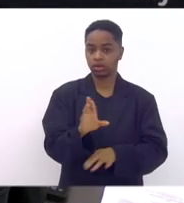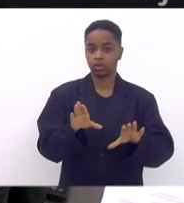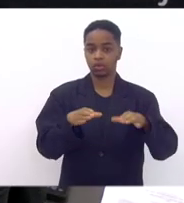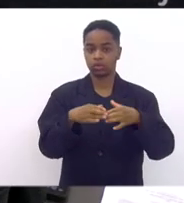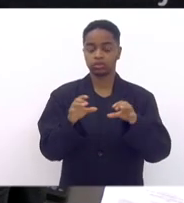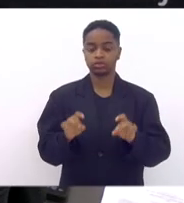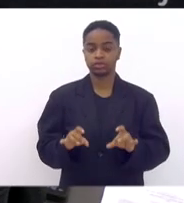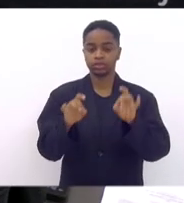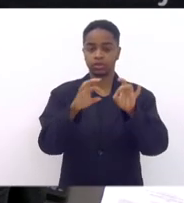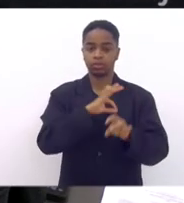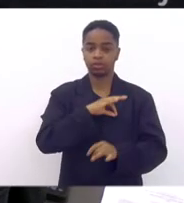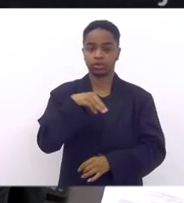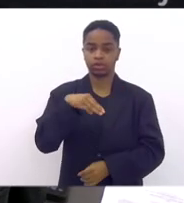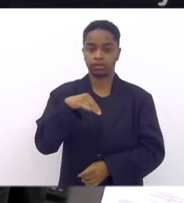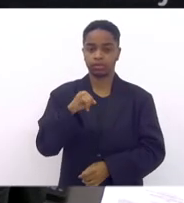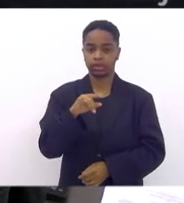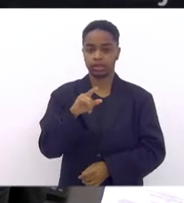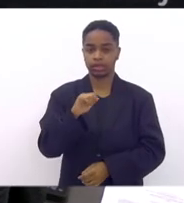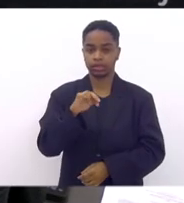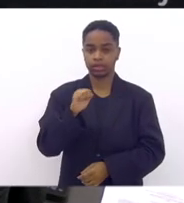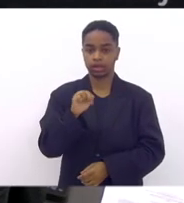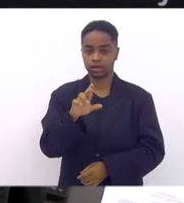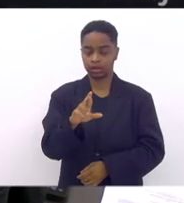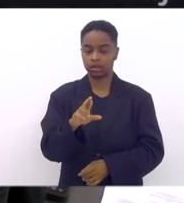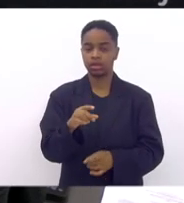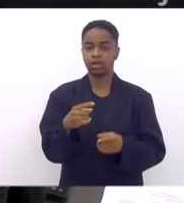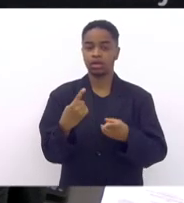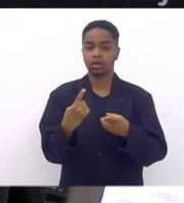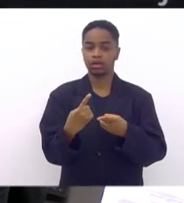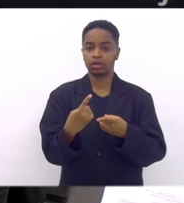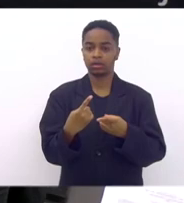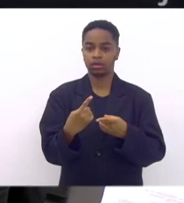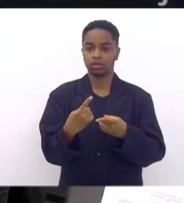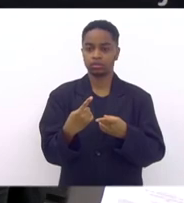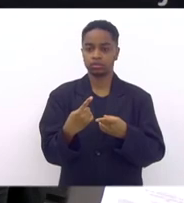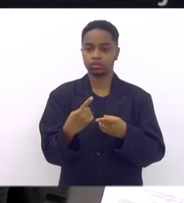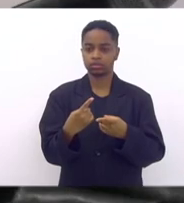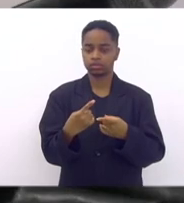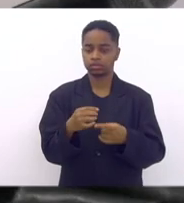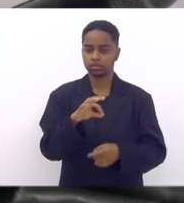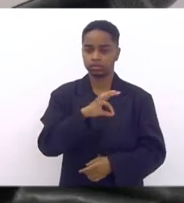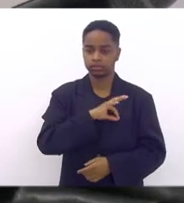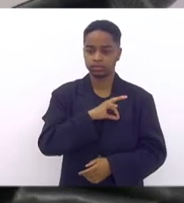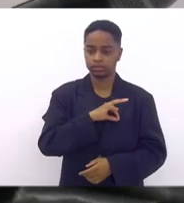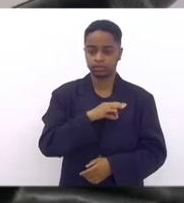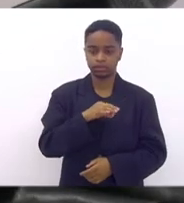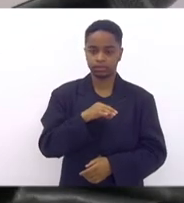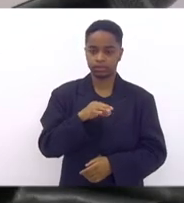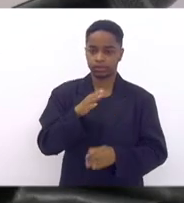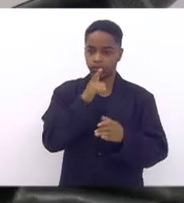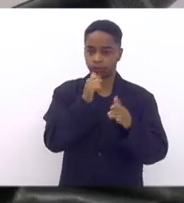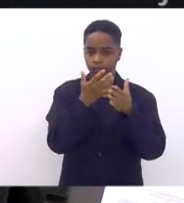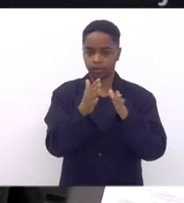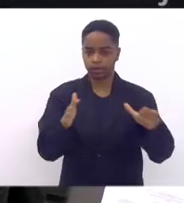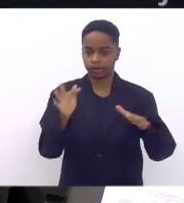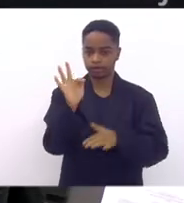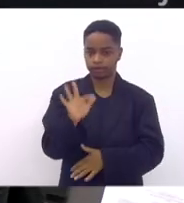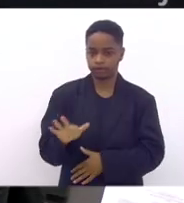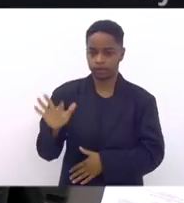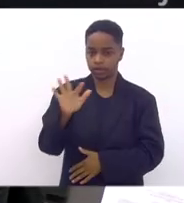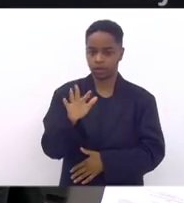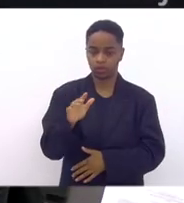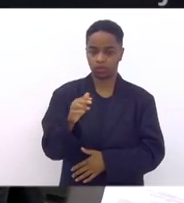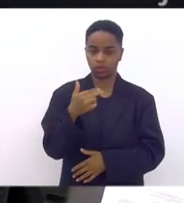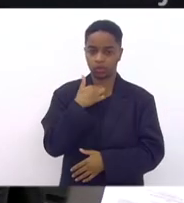Polícia Militar a polícia marítima da polícia polícia federal que se faz presente aqui que não tá aqui hoje não é isso ele não não